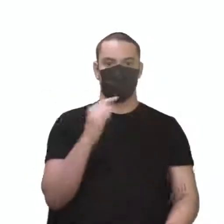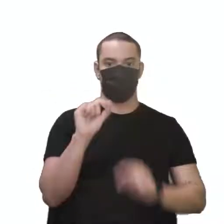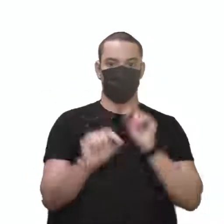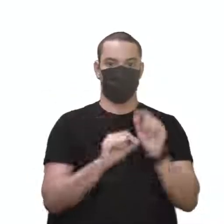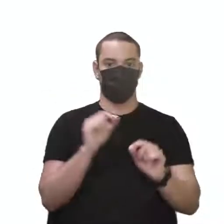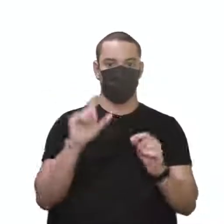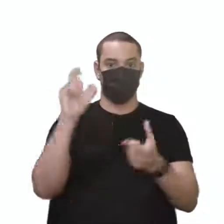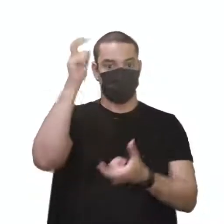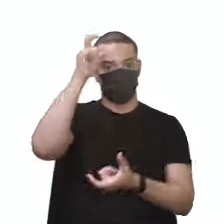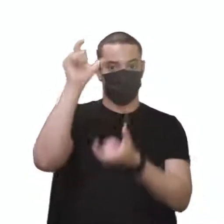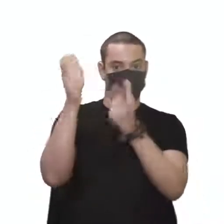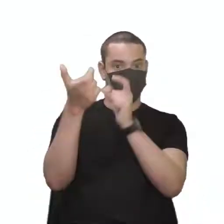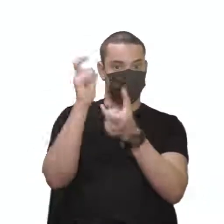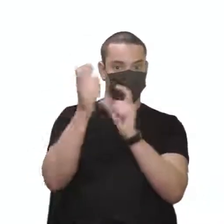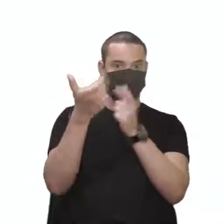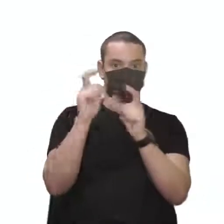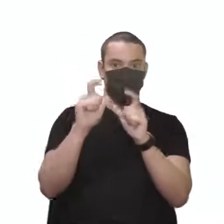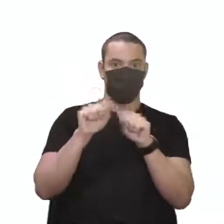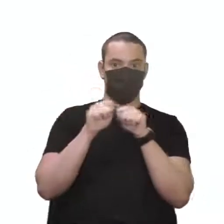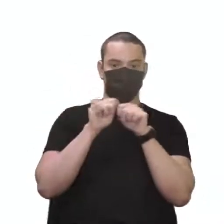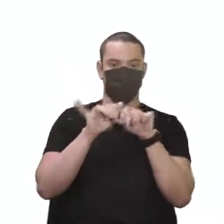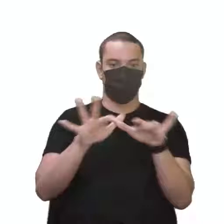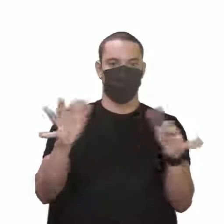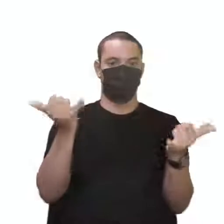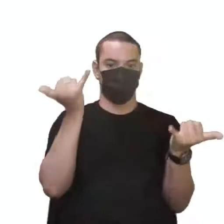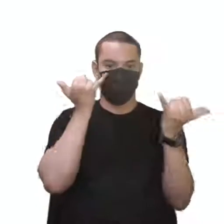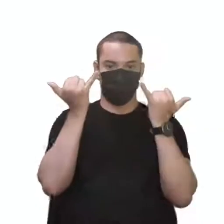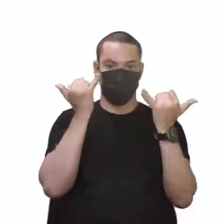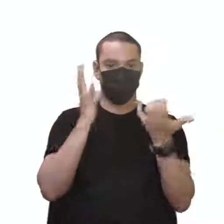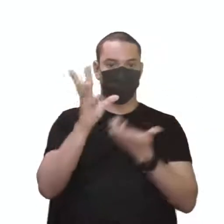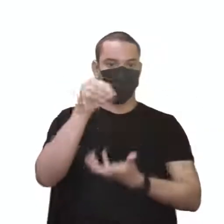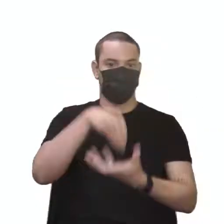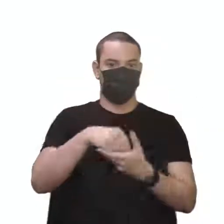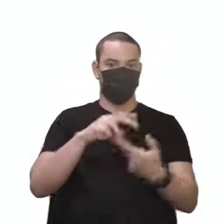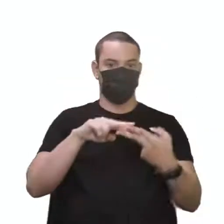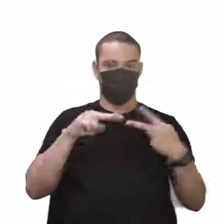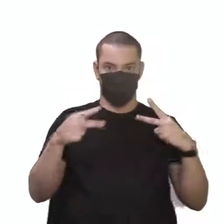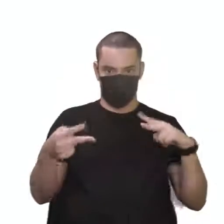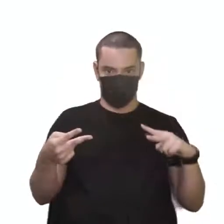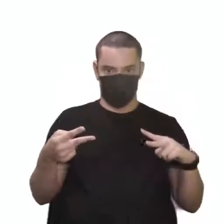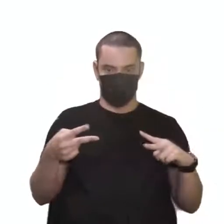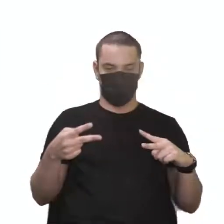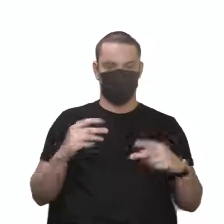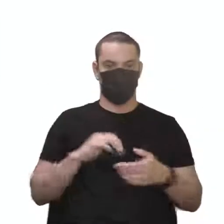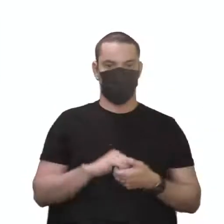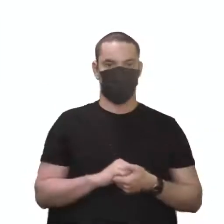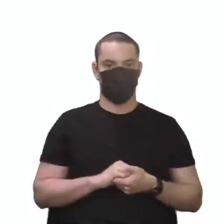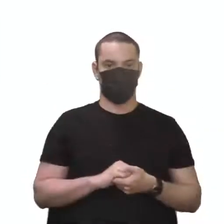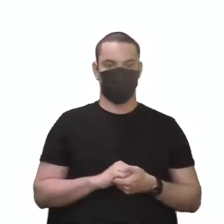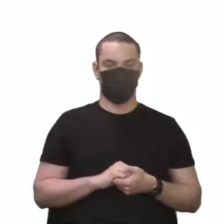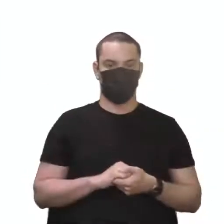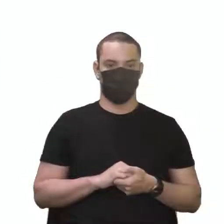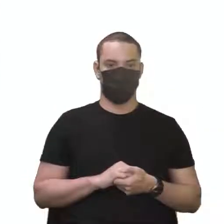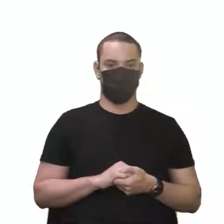essa codificação, essa transferência de informações genéticas, tá? Olha lá.